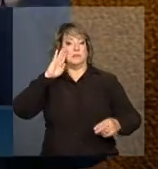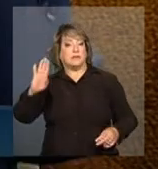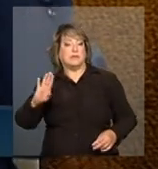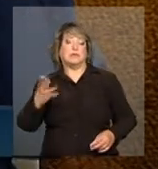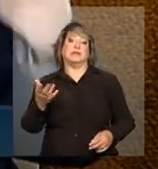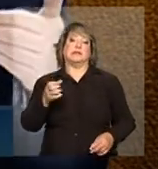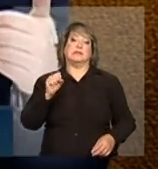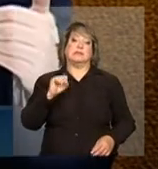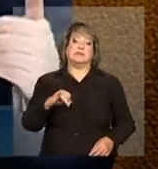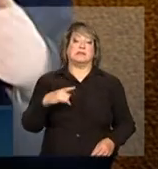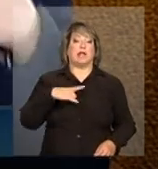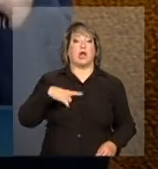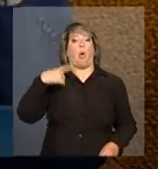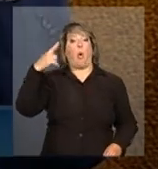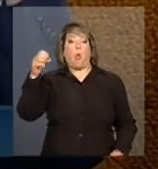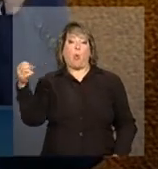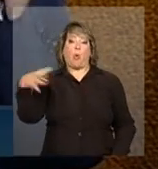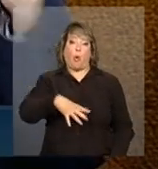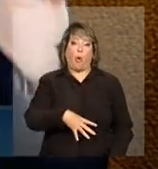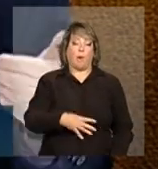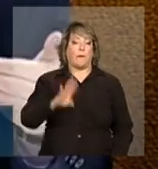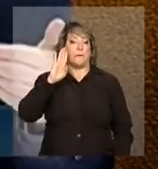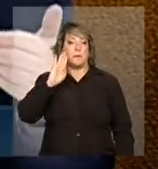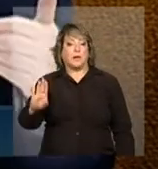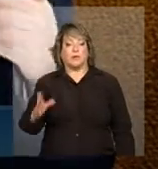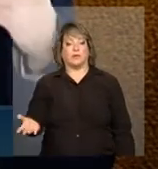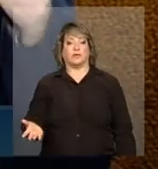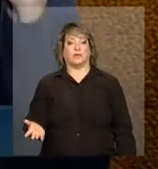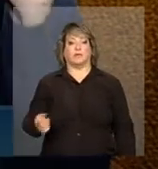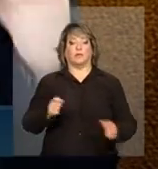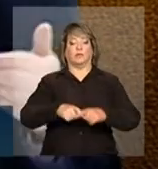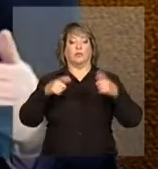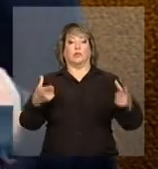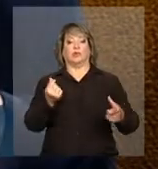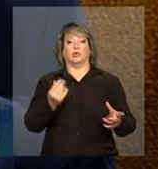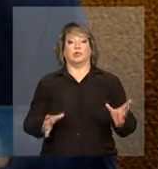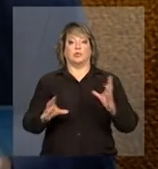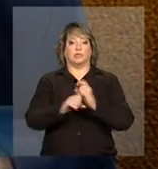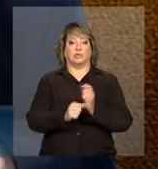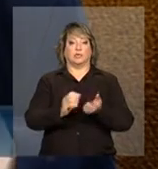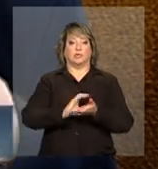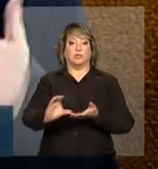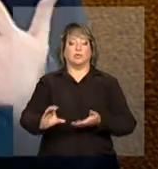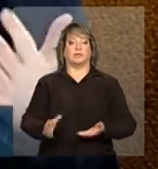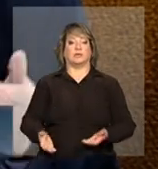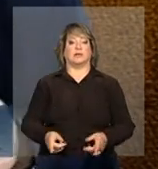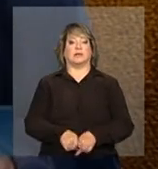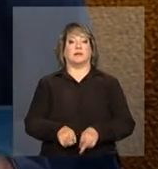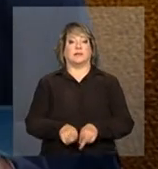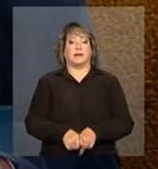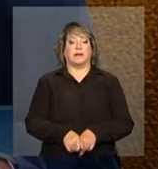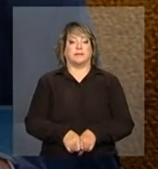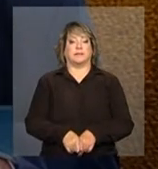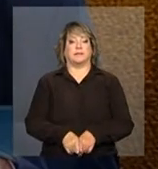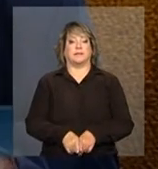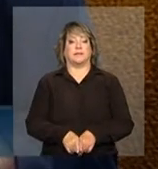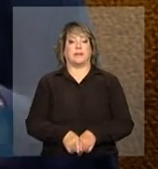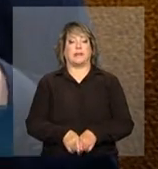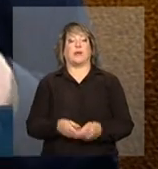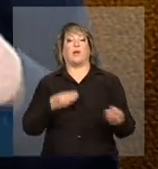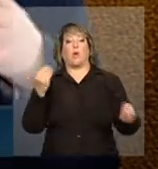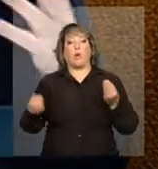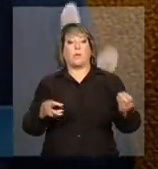se devem ter novas prioridades, ampliação de recursos, tanto como também o